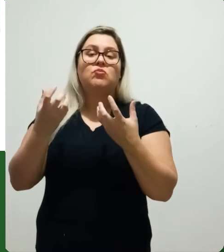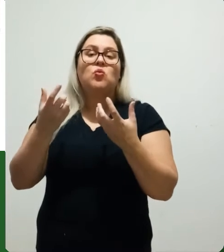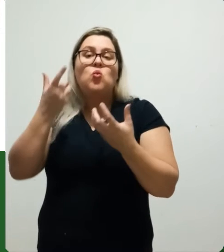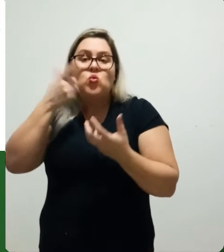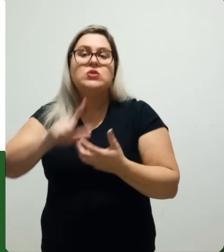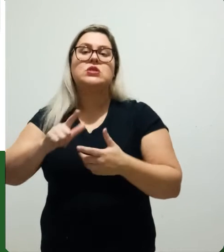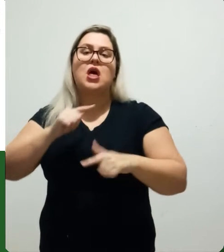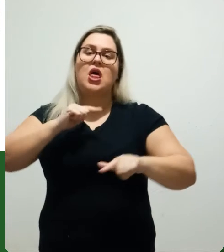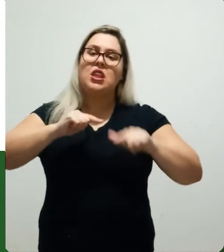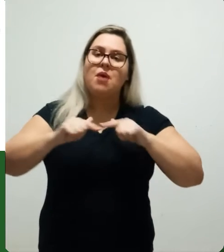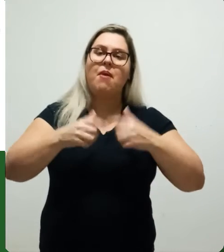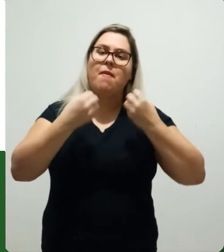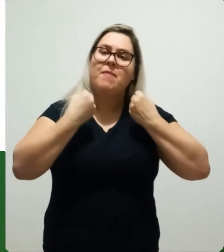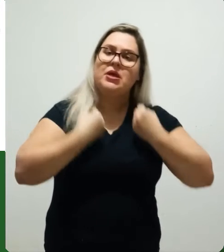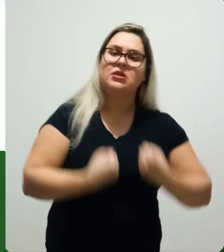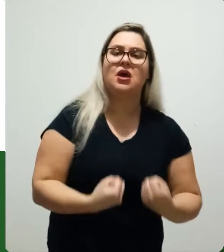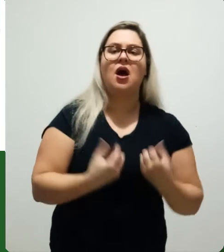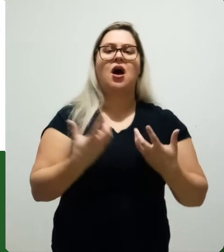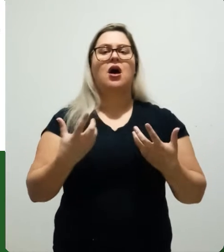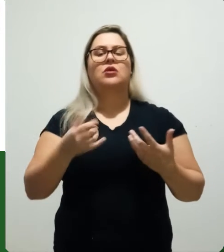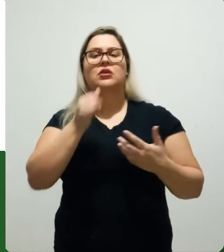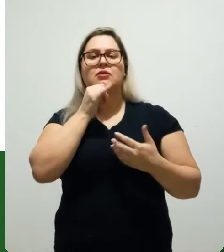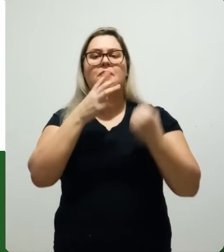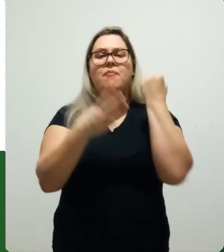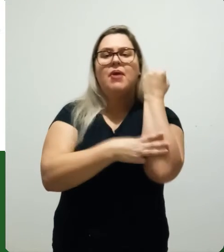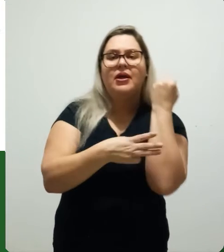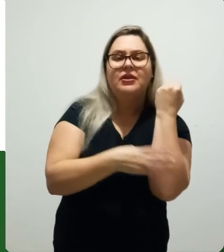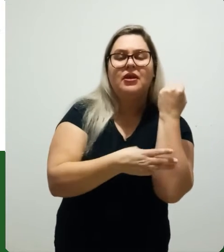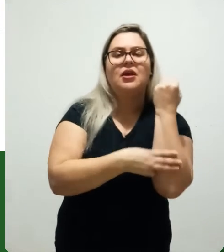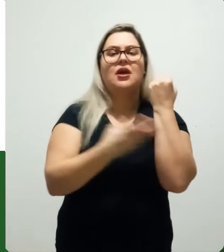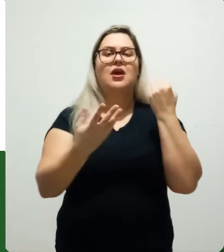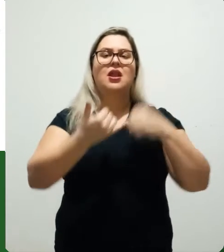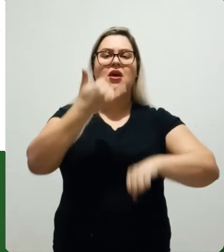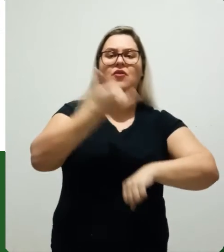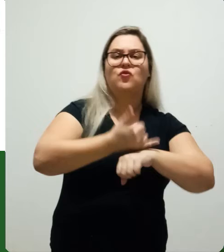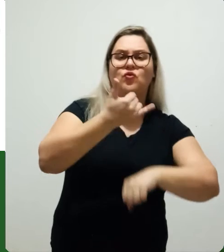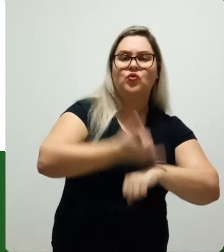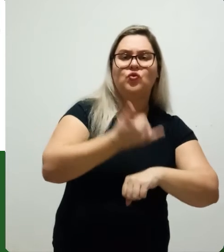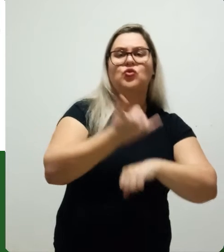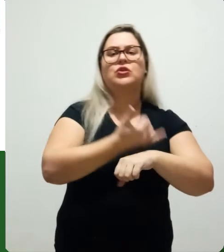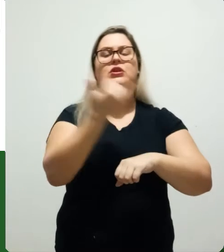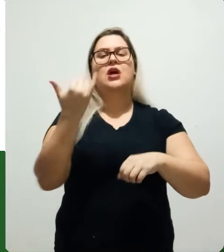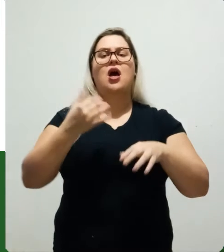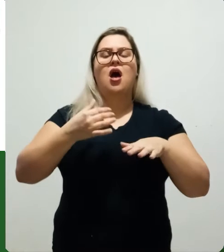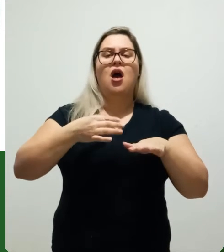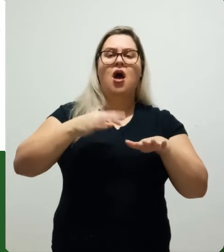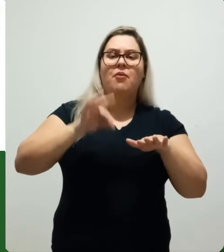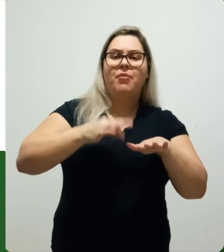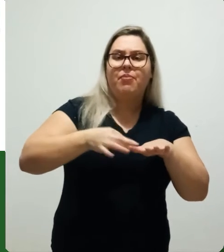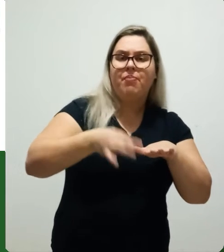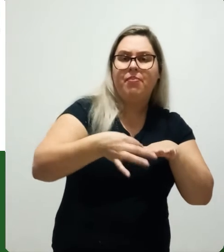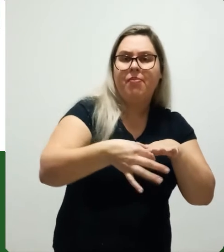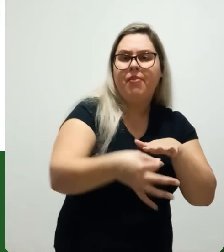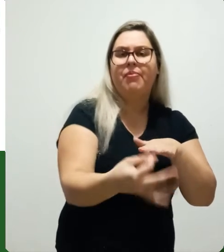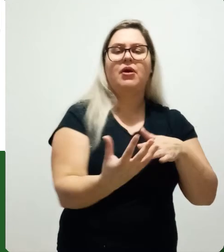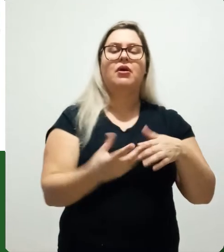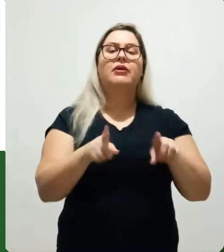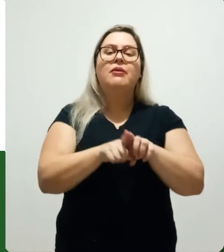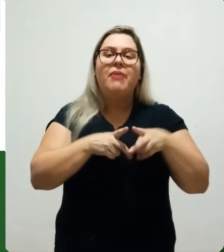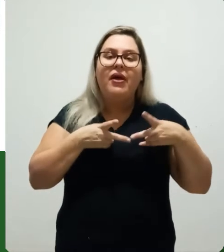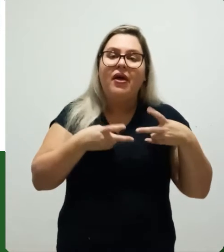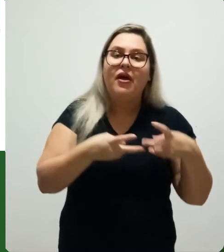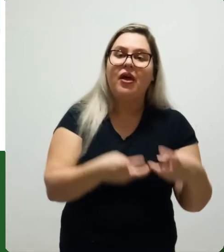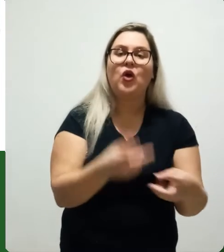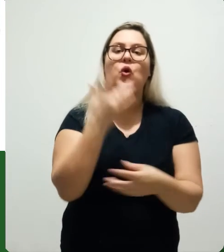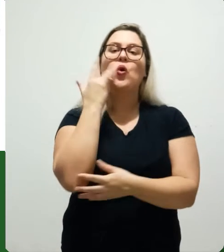trabalhos que envolviam conhecimento de fundição, de tecelagem, de